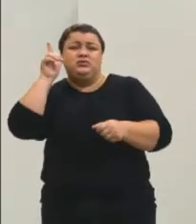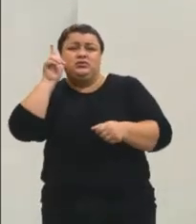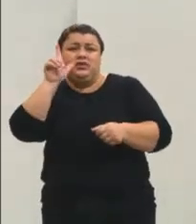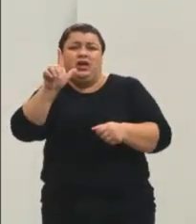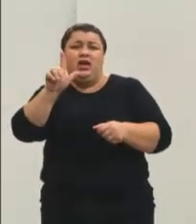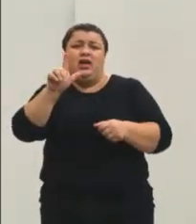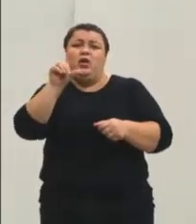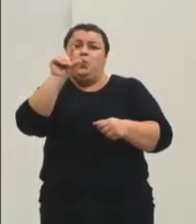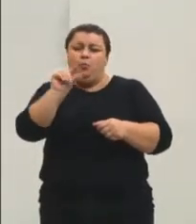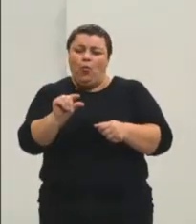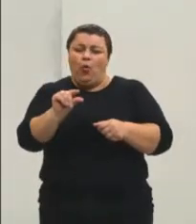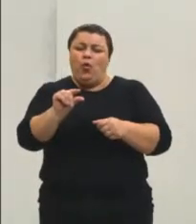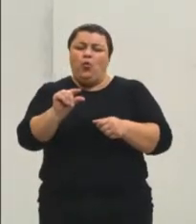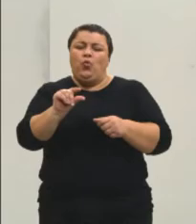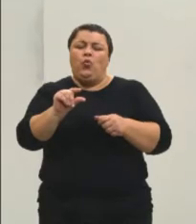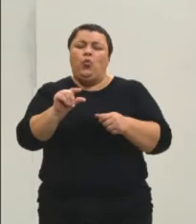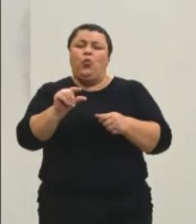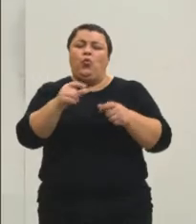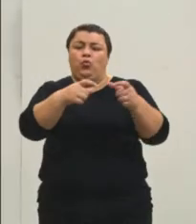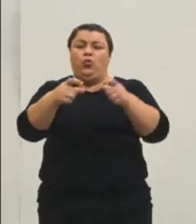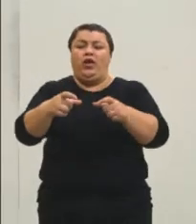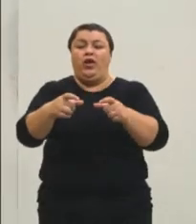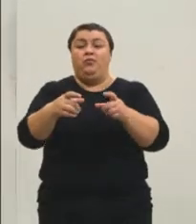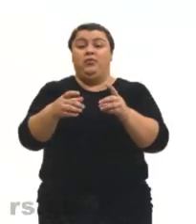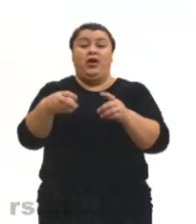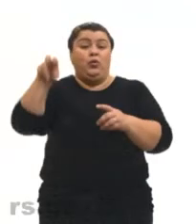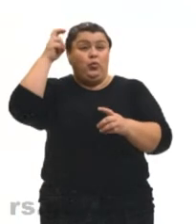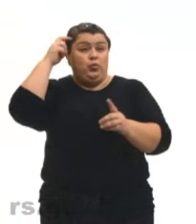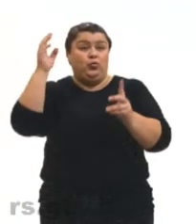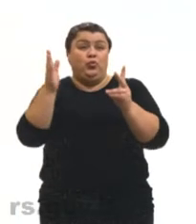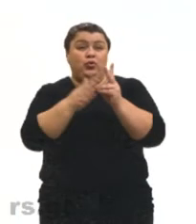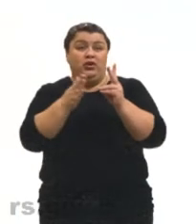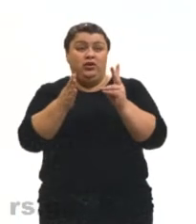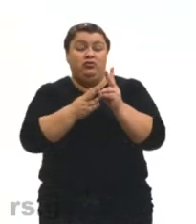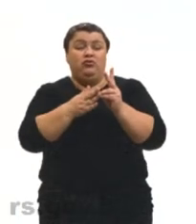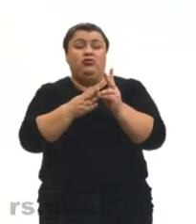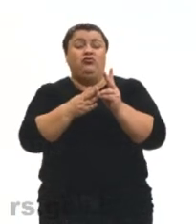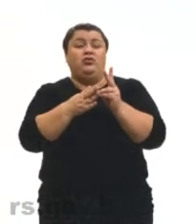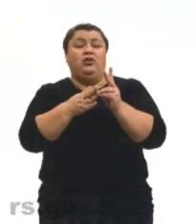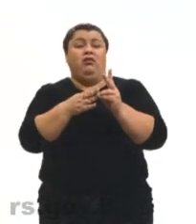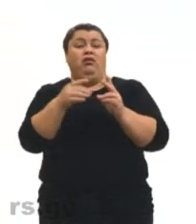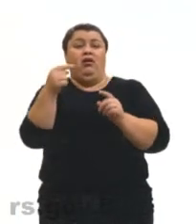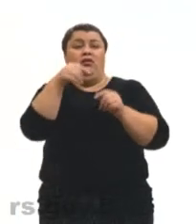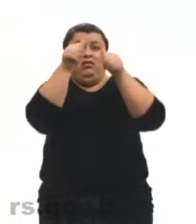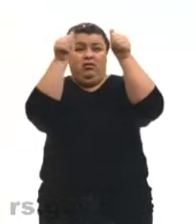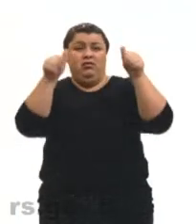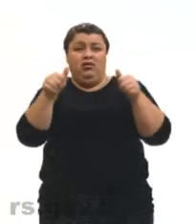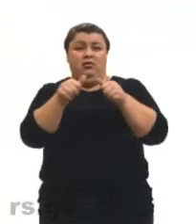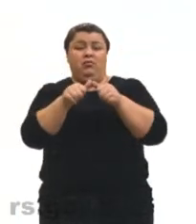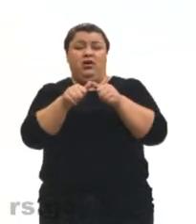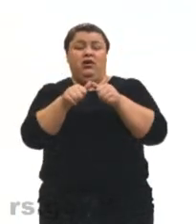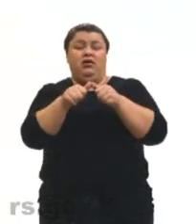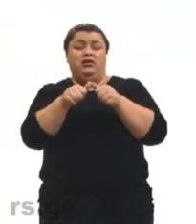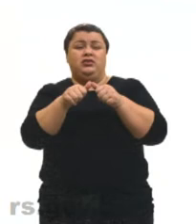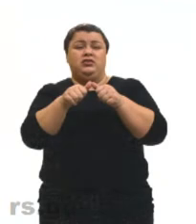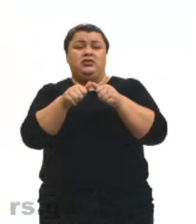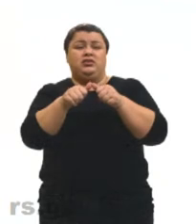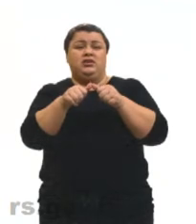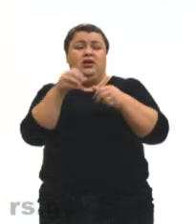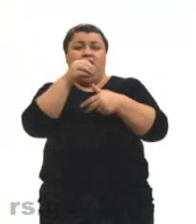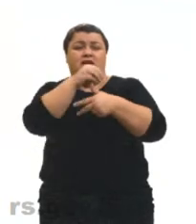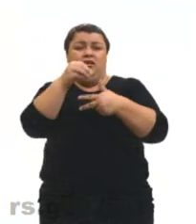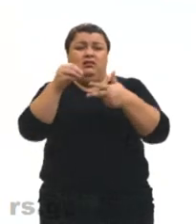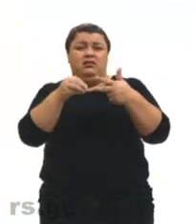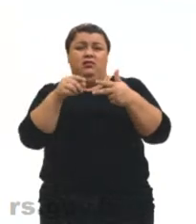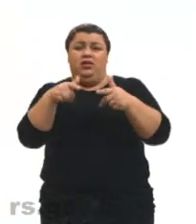para cultura indígena mas tem outra questão interessante para essa imagem né que a questão ela ao na questão do